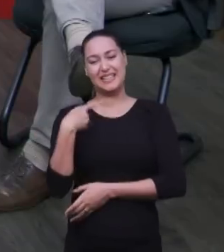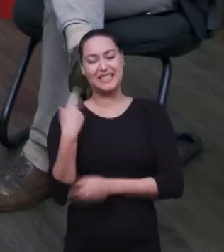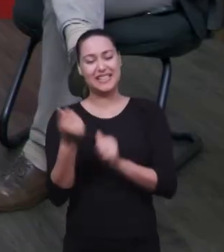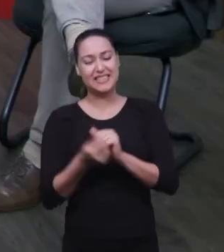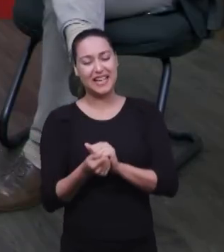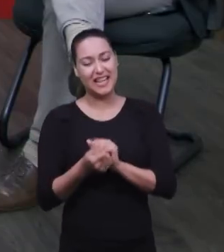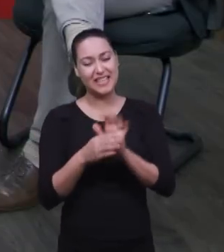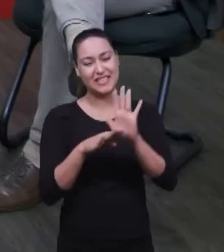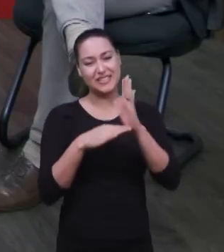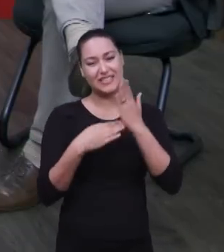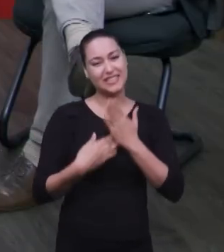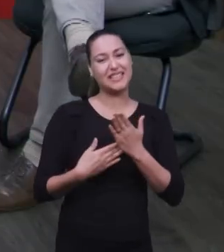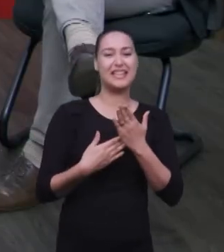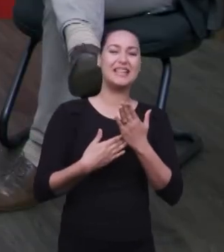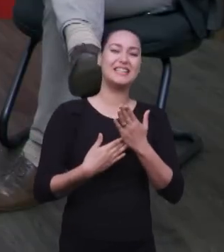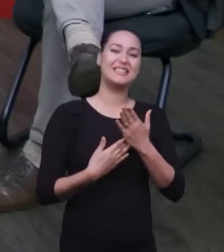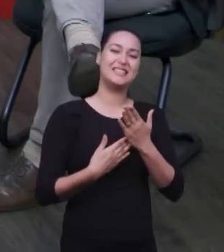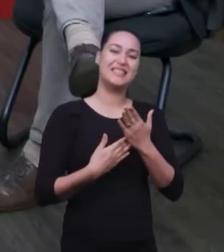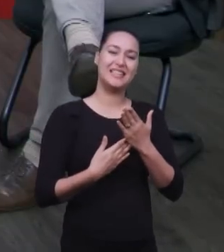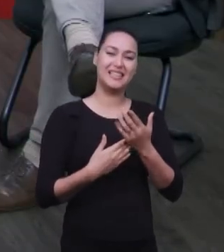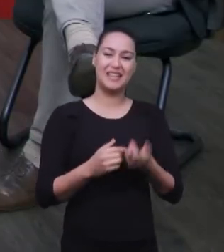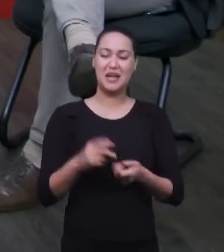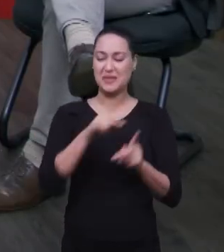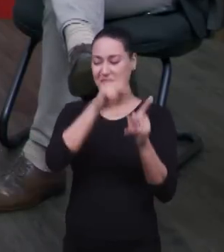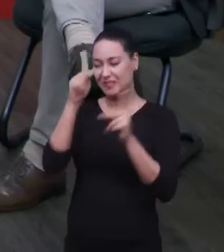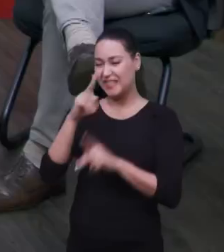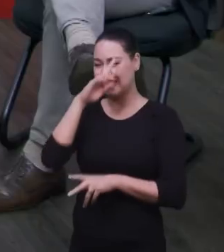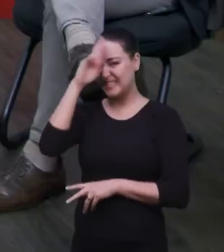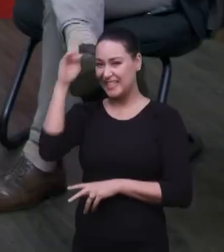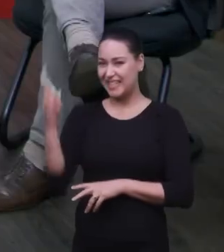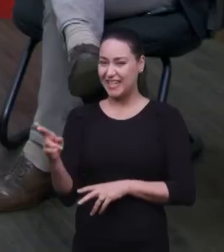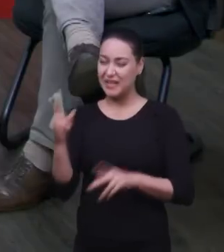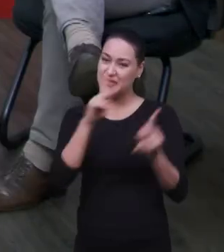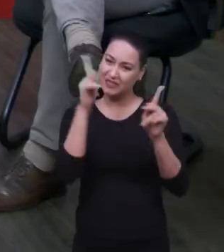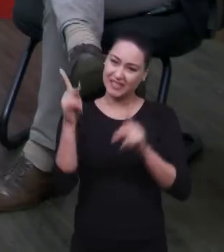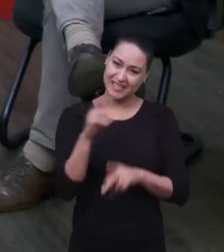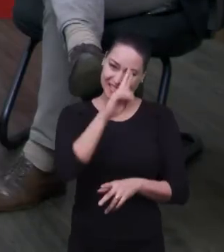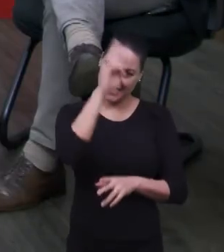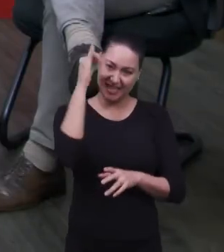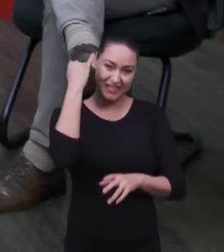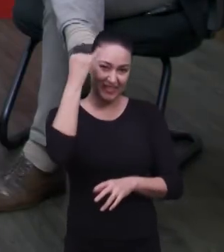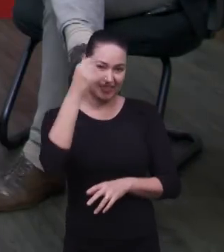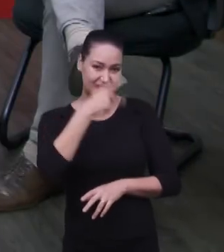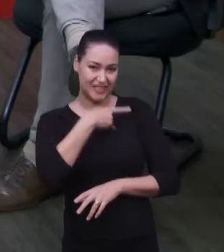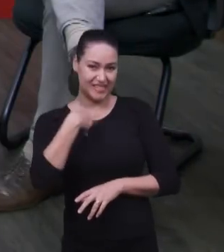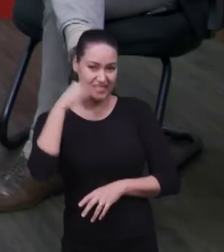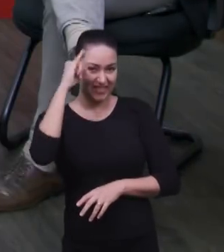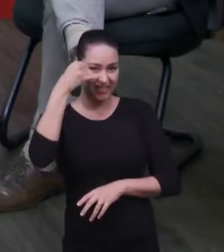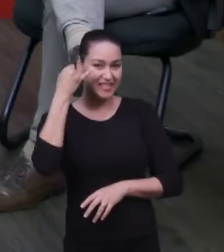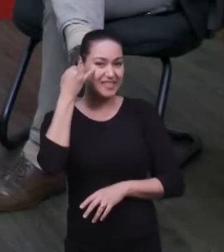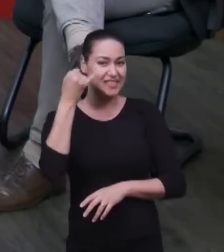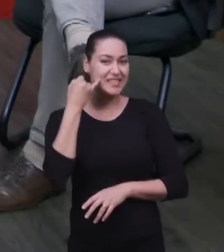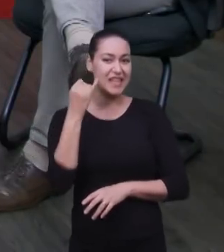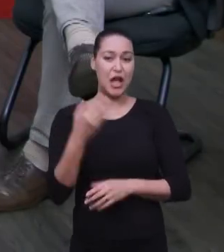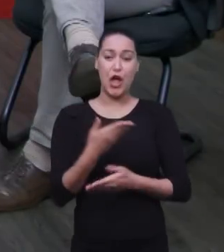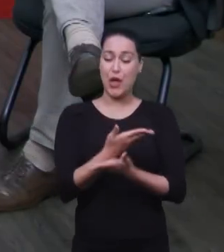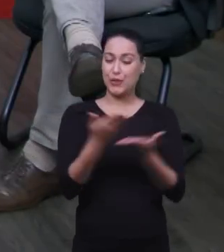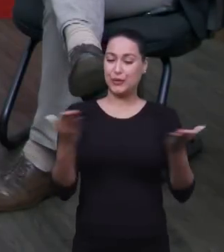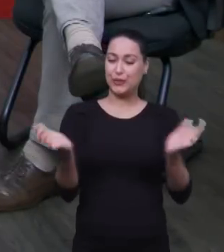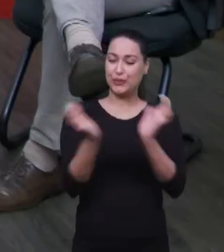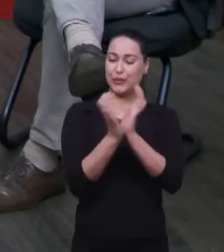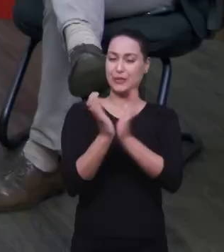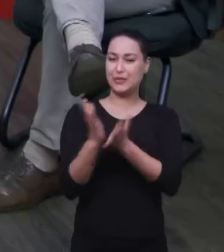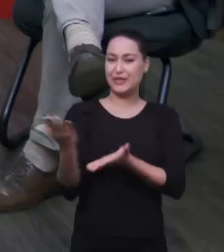aqui, ajudando a fazer esse projeto tão maravilhoso. Paz, Senhor, querida. Paz do Senhor, pastor Josias, e a paz do Senhor também a todos os jovens que estão